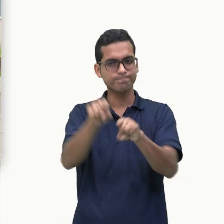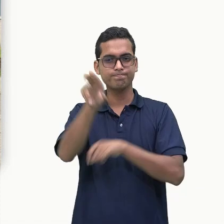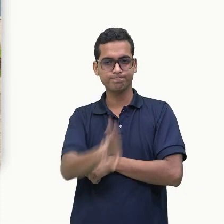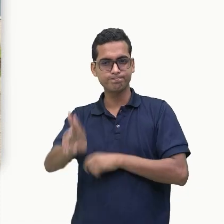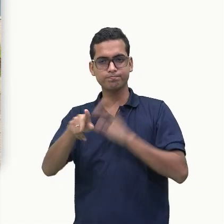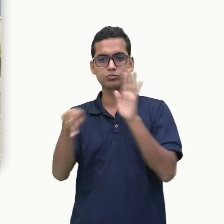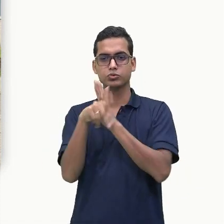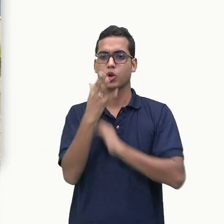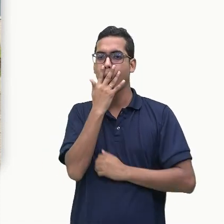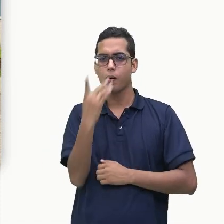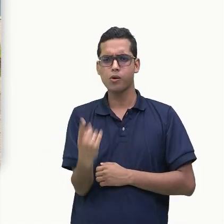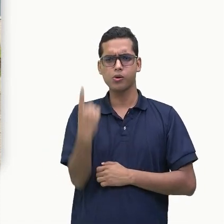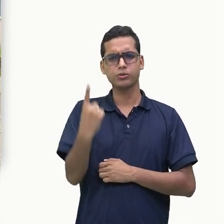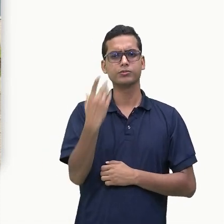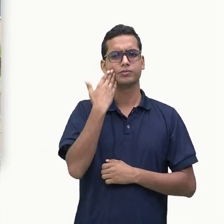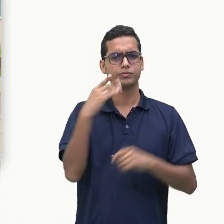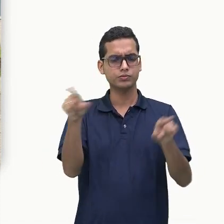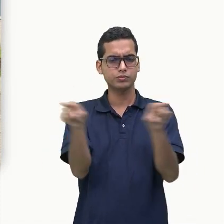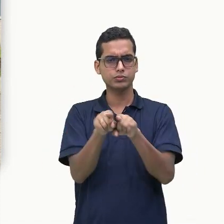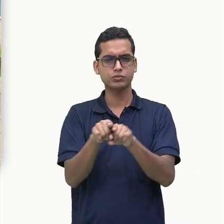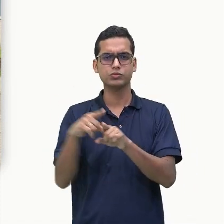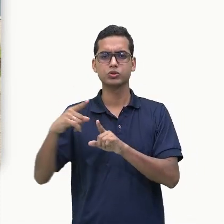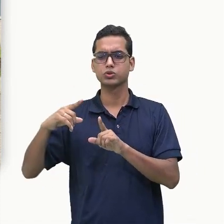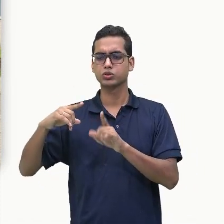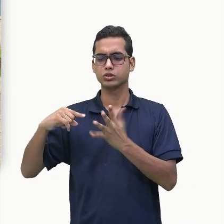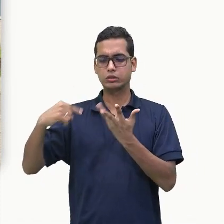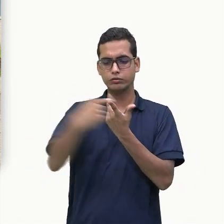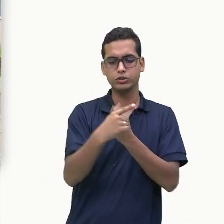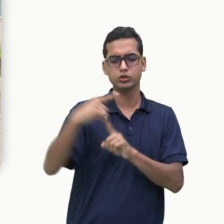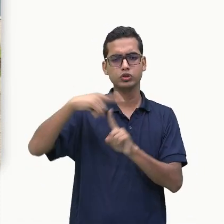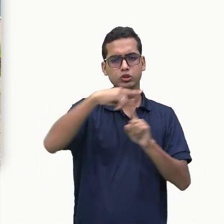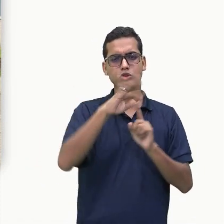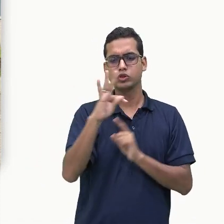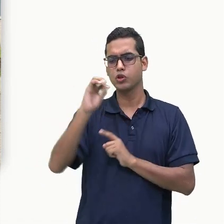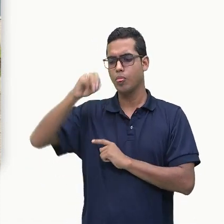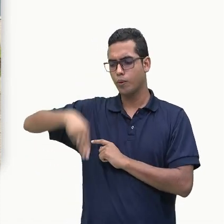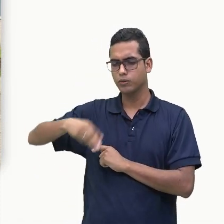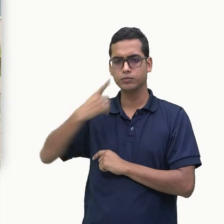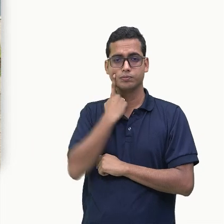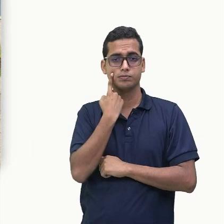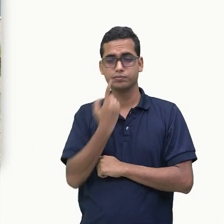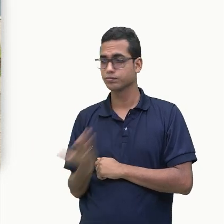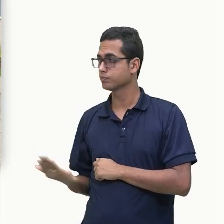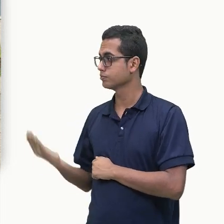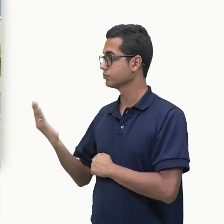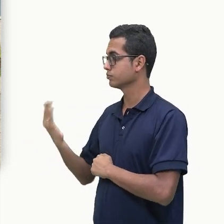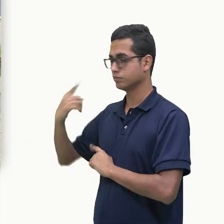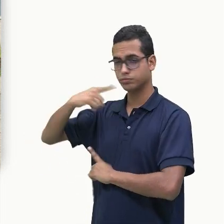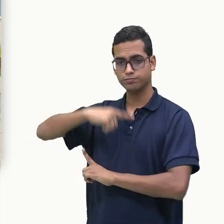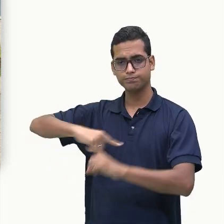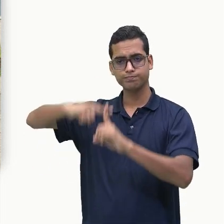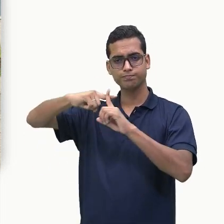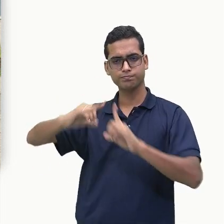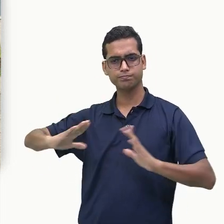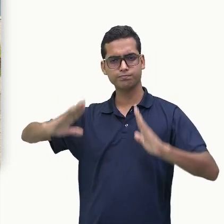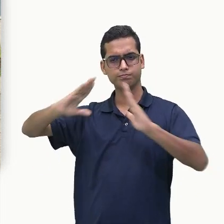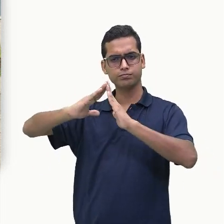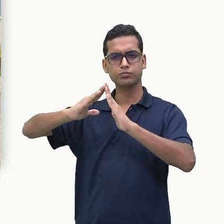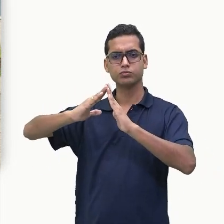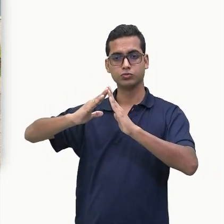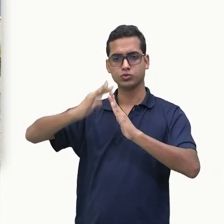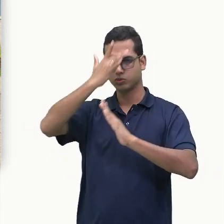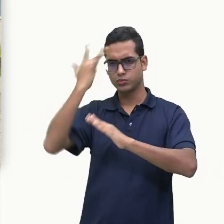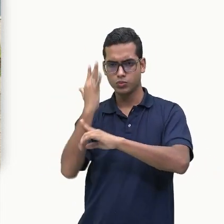Aqui nós temos, né, justamente uma igreja, uma capela, onde o artista ele utilizou